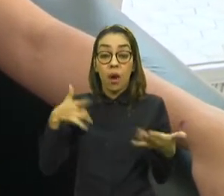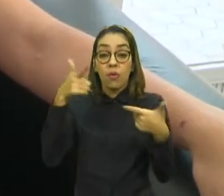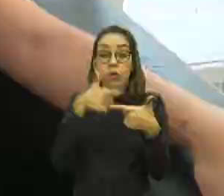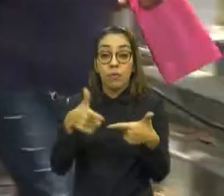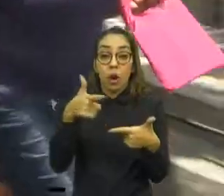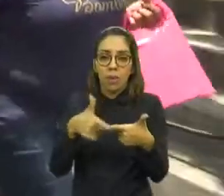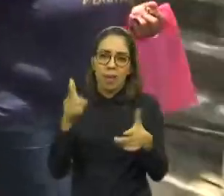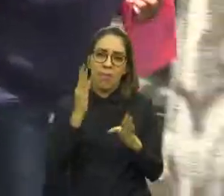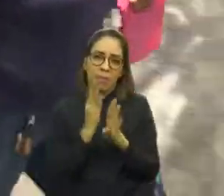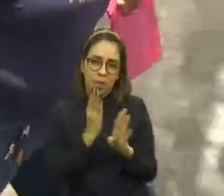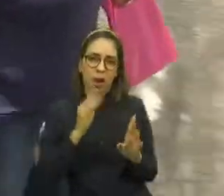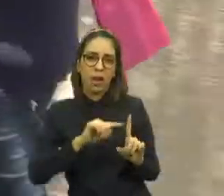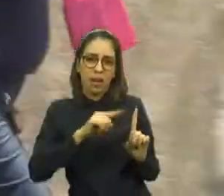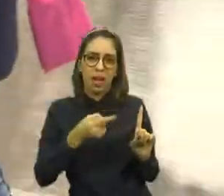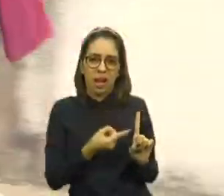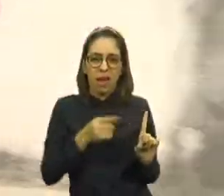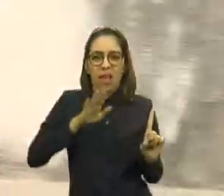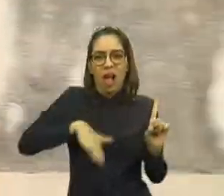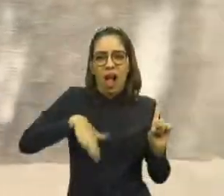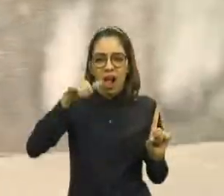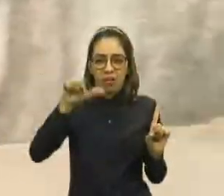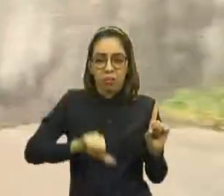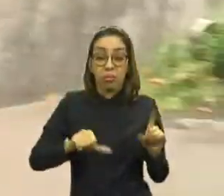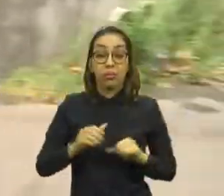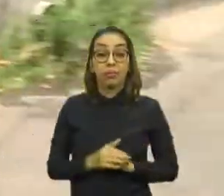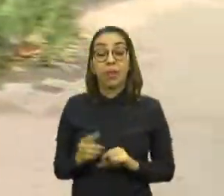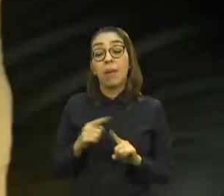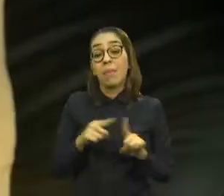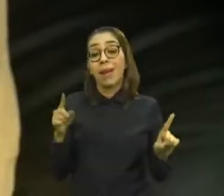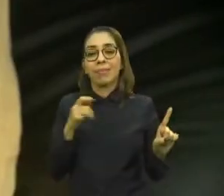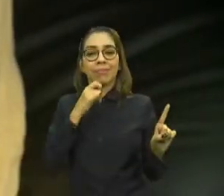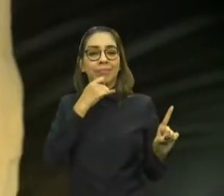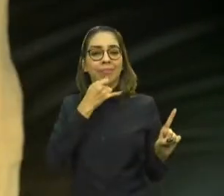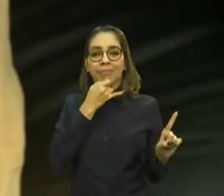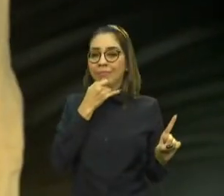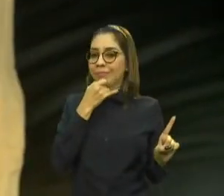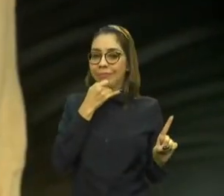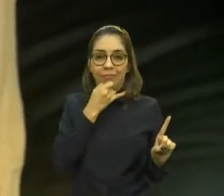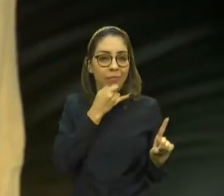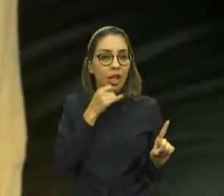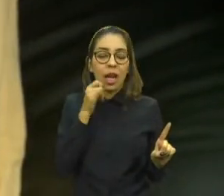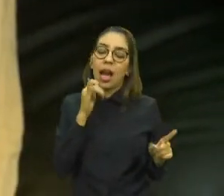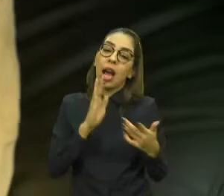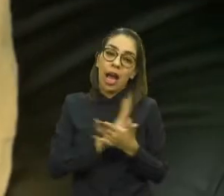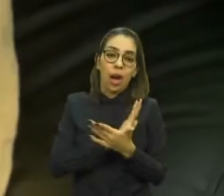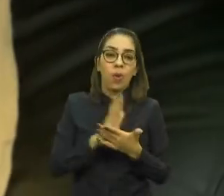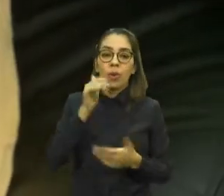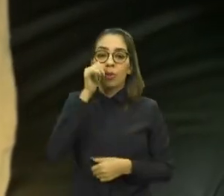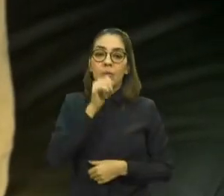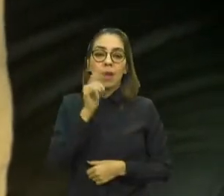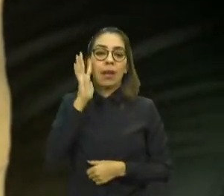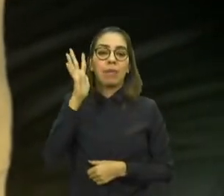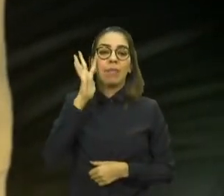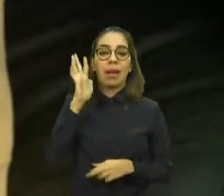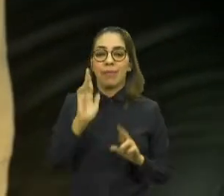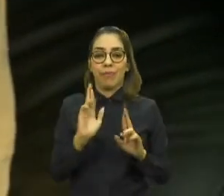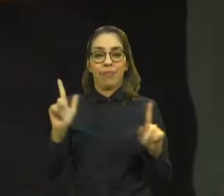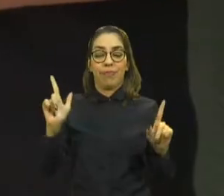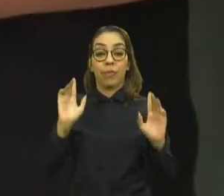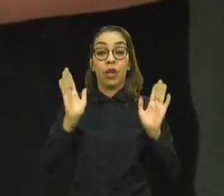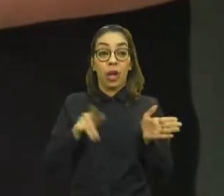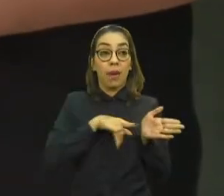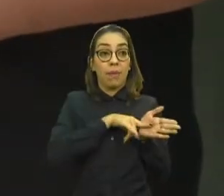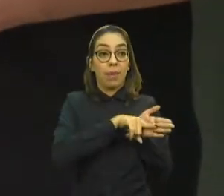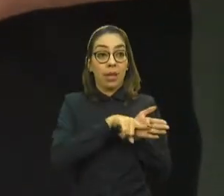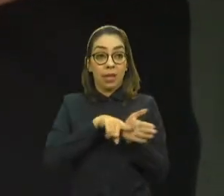gravidez, né? Mas, infelizmente, nem todas as mulheres pensam como elas. De acordo com a análise apresentada na